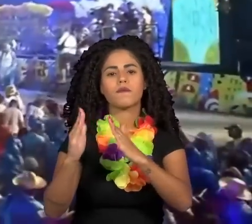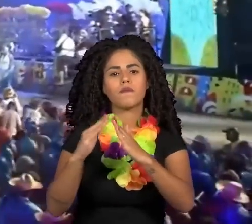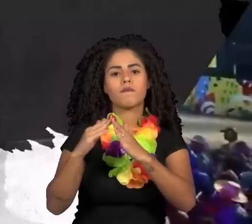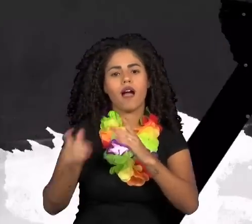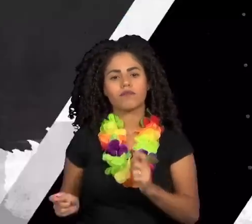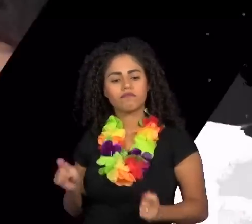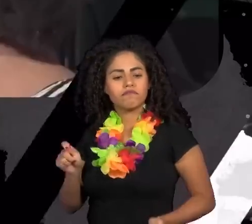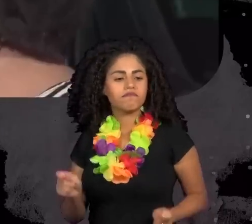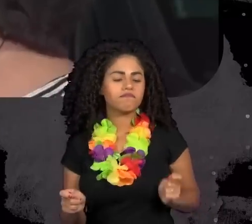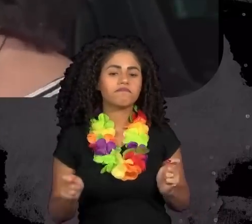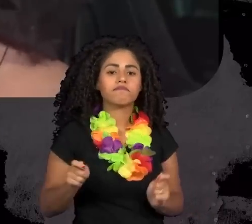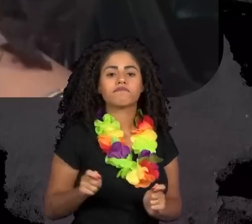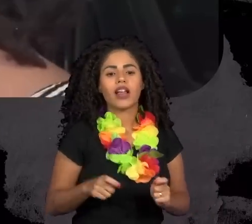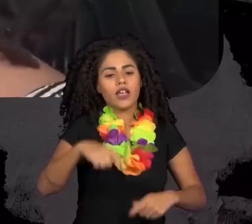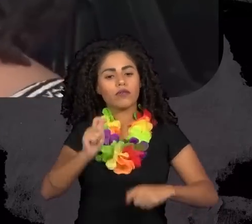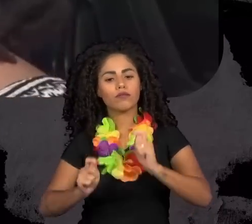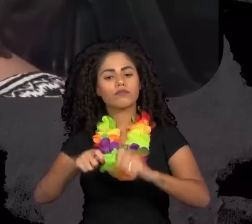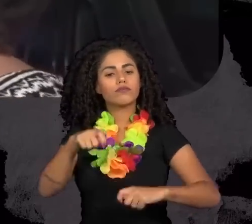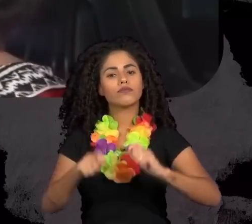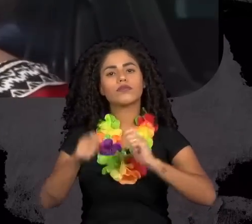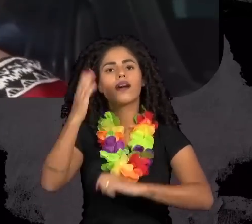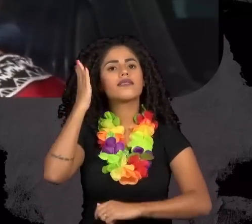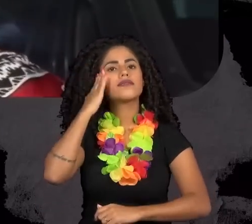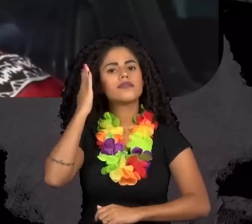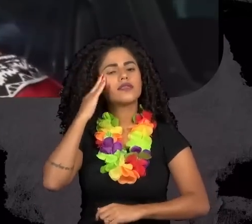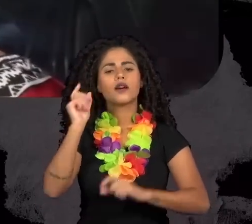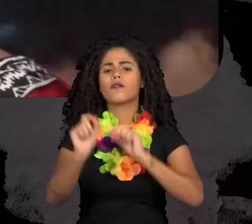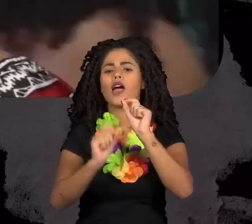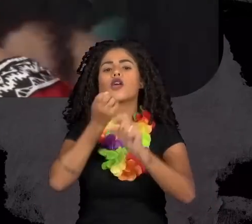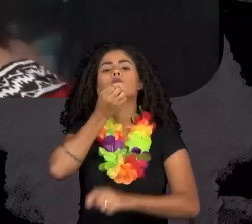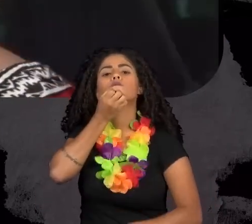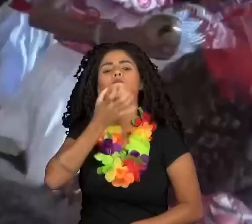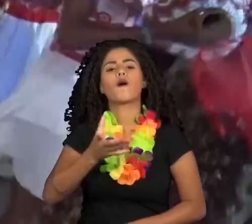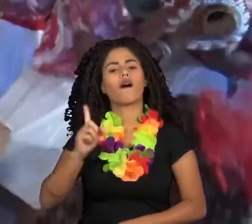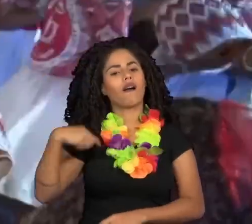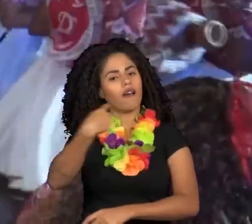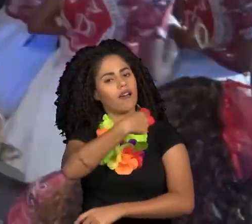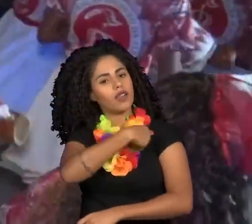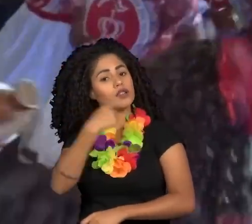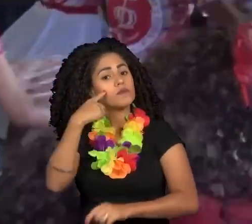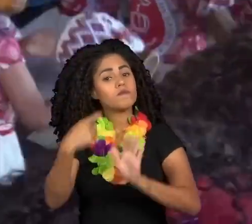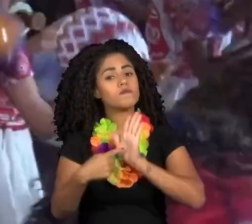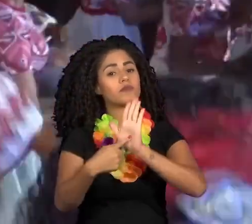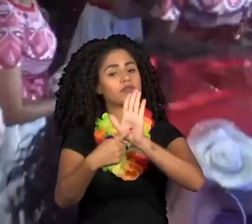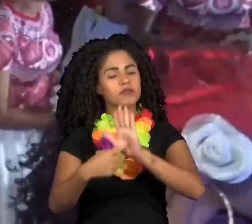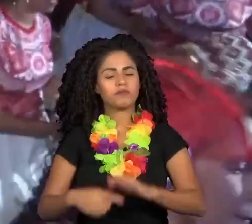para a cultura de Pernambuco. Então, é uma injeção na autoestima quando a gente faz uma ação como essa.